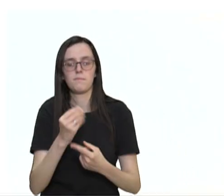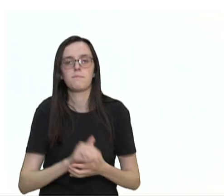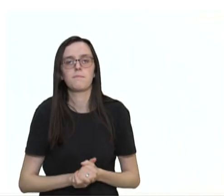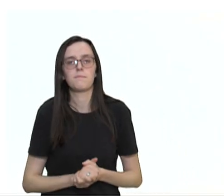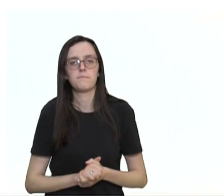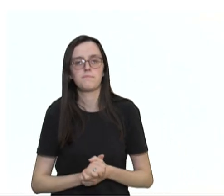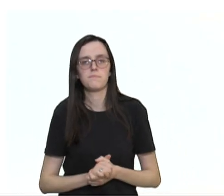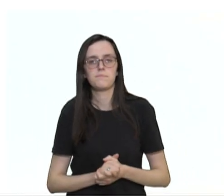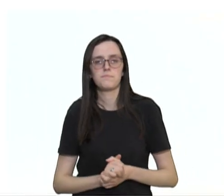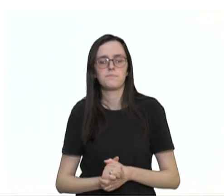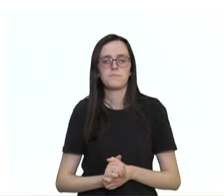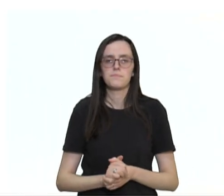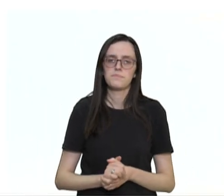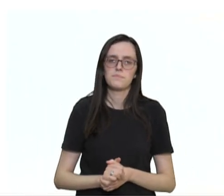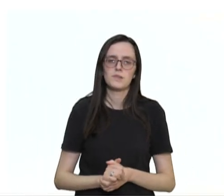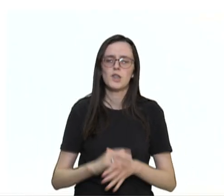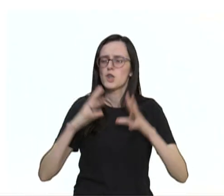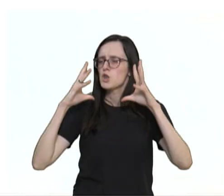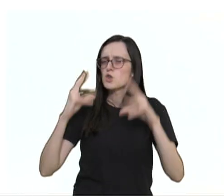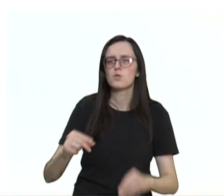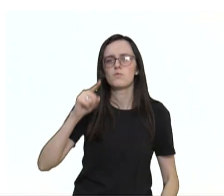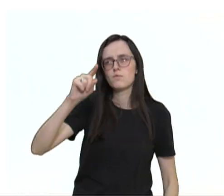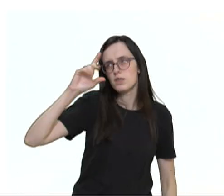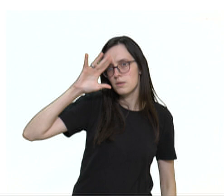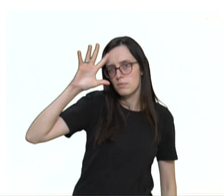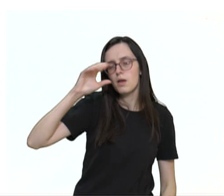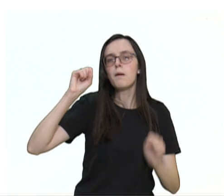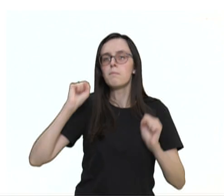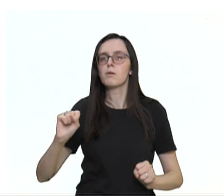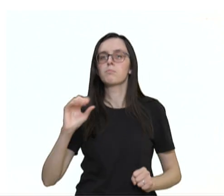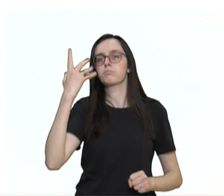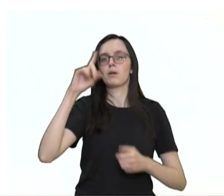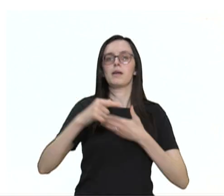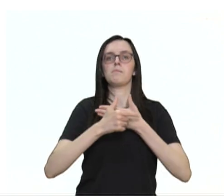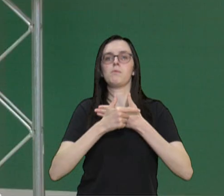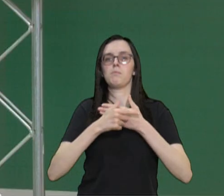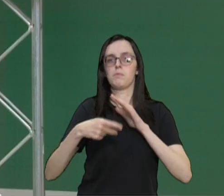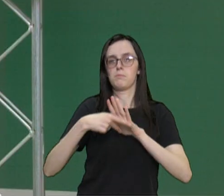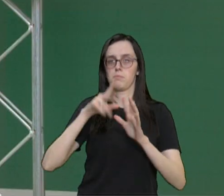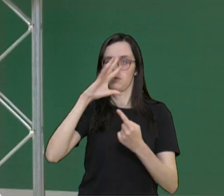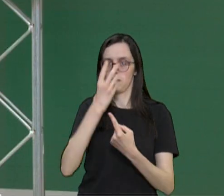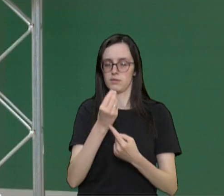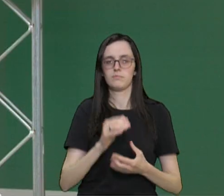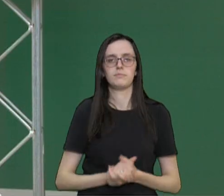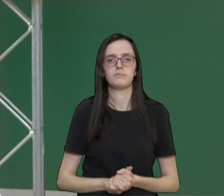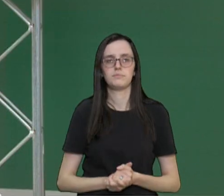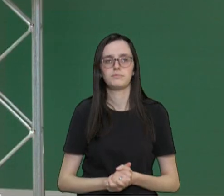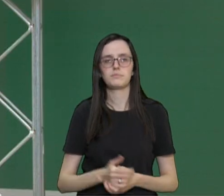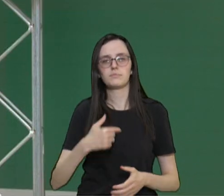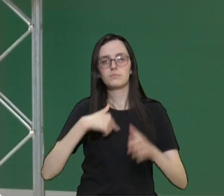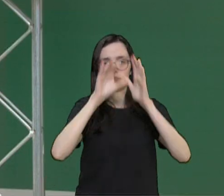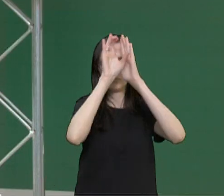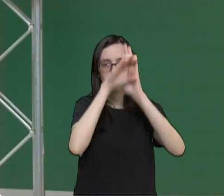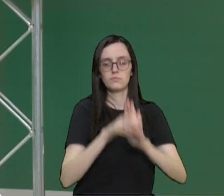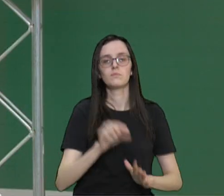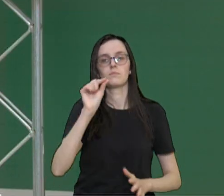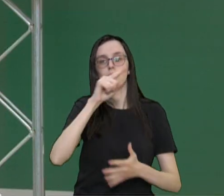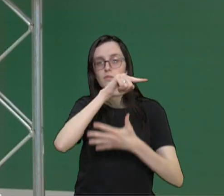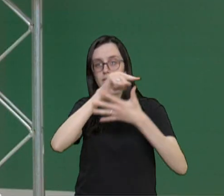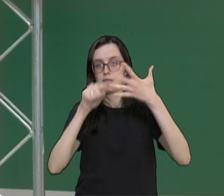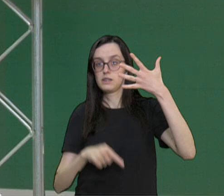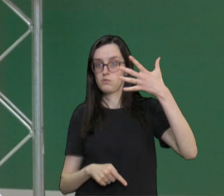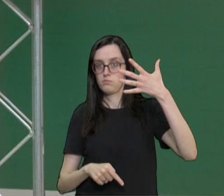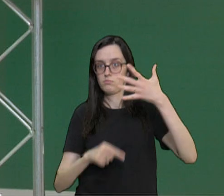pessoal, tudo que você imaginar pode ser uma função de arte, né? Eu vou conceituar 5 funções